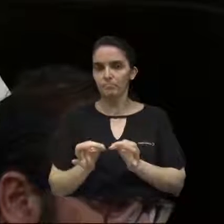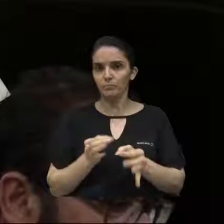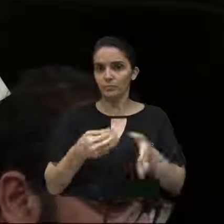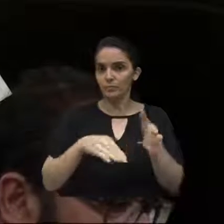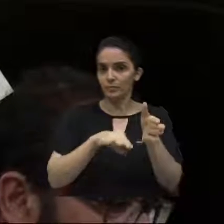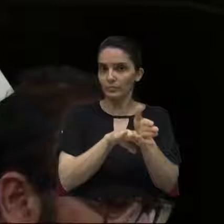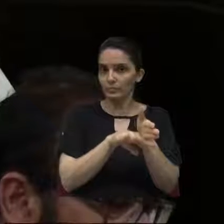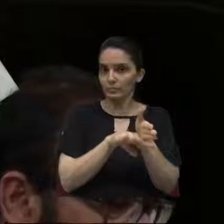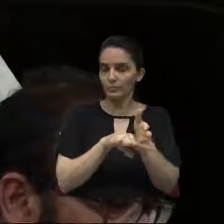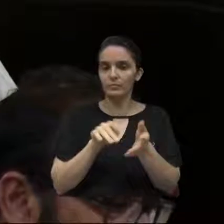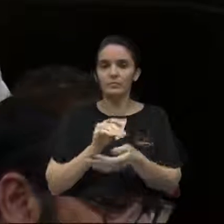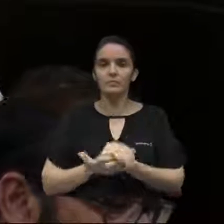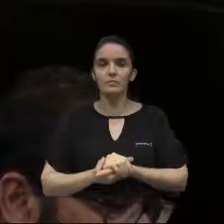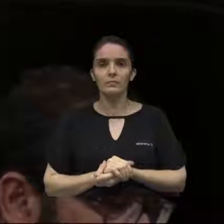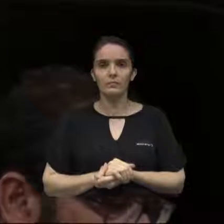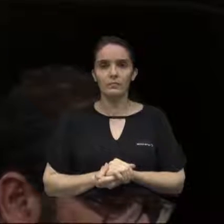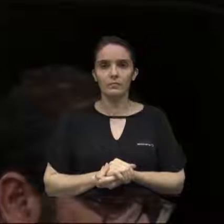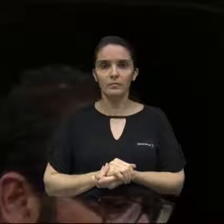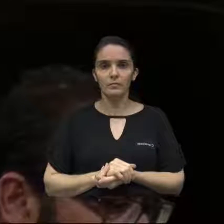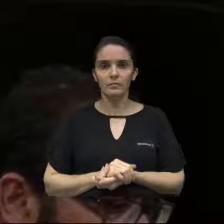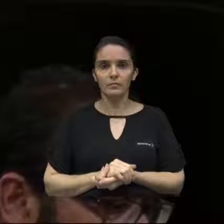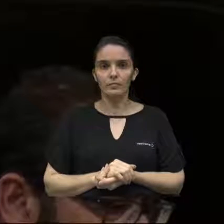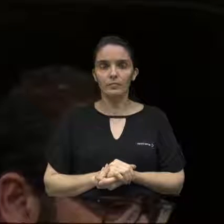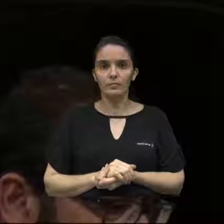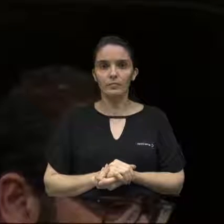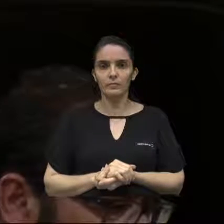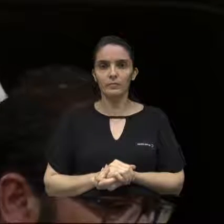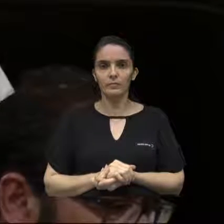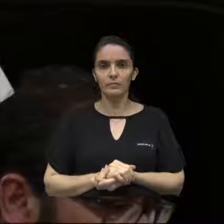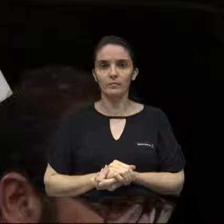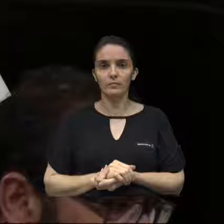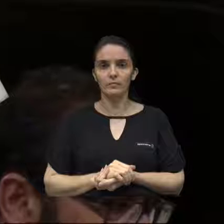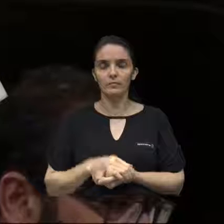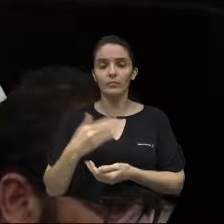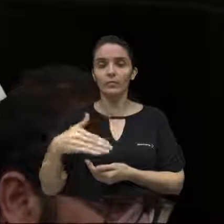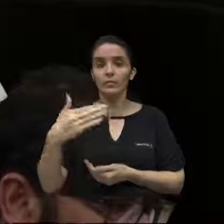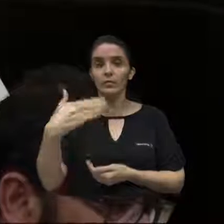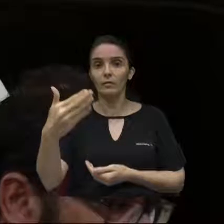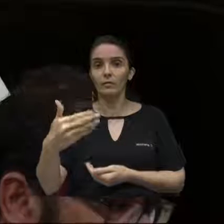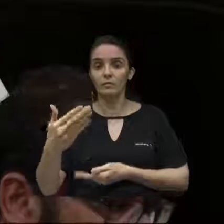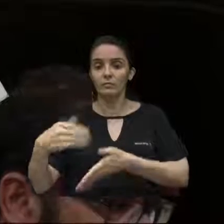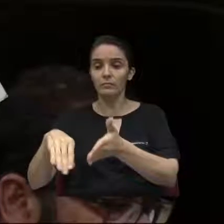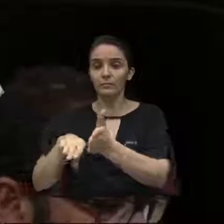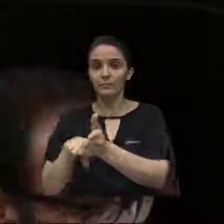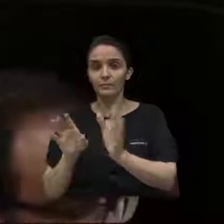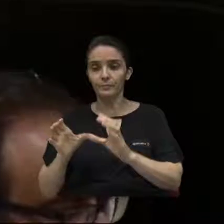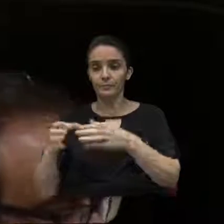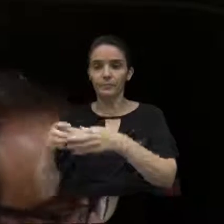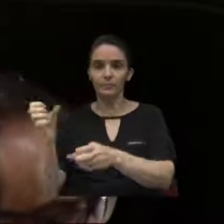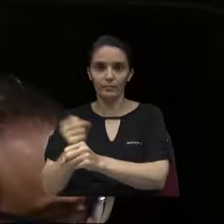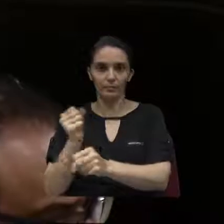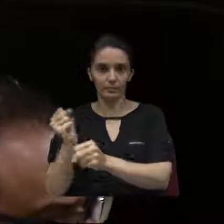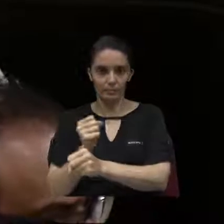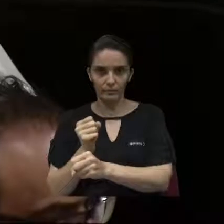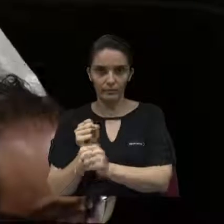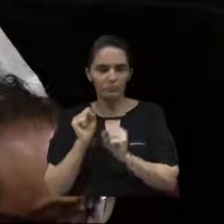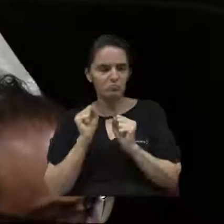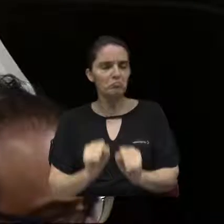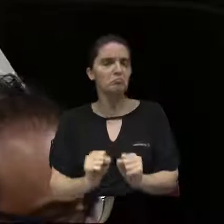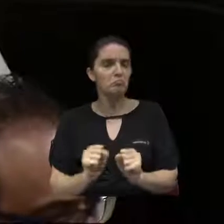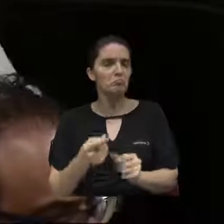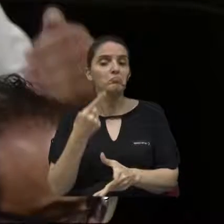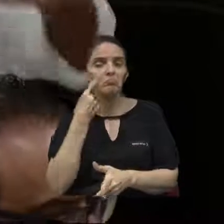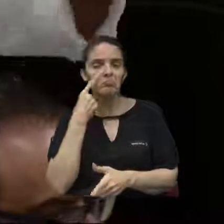vir nesta casa, quando ele passar pela comissão de obras, aí dá para a gente fazer